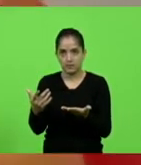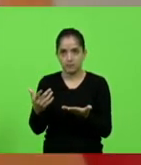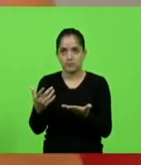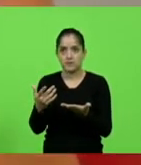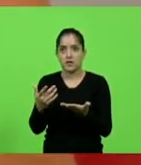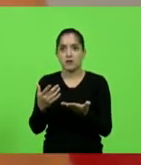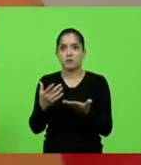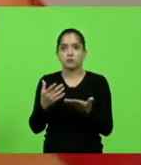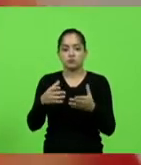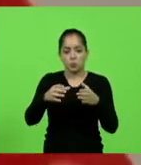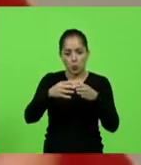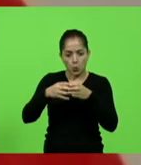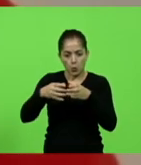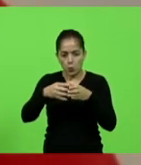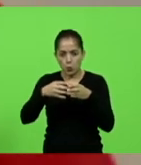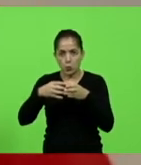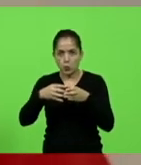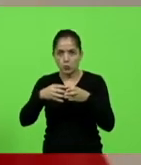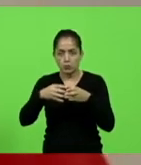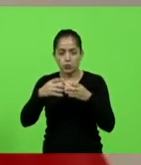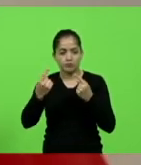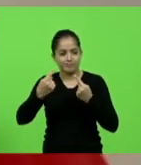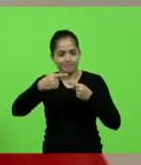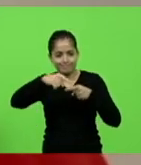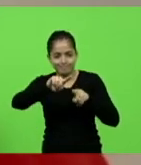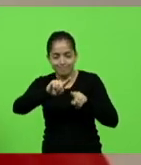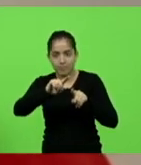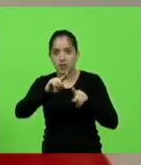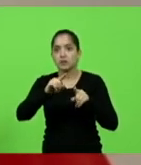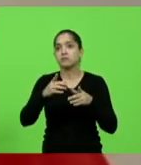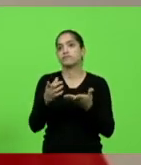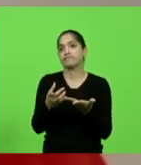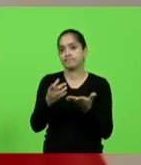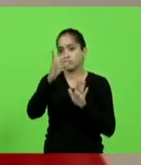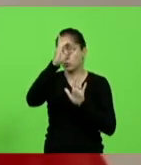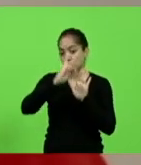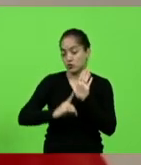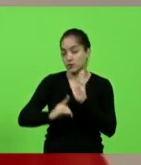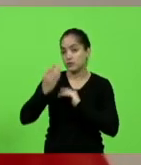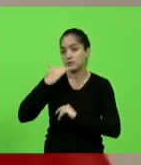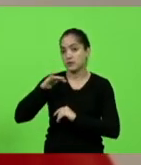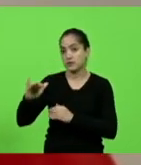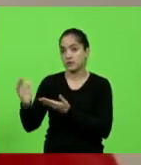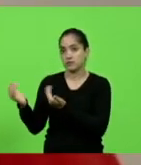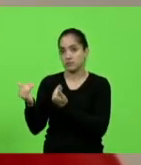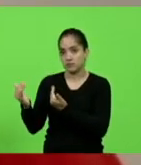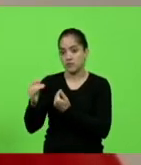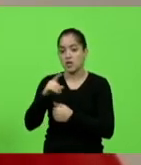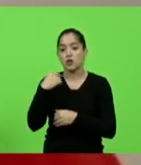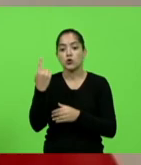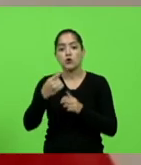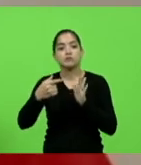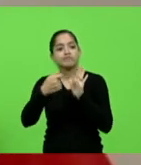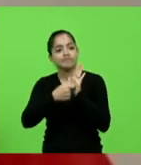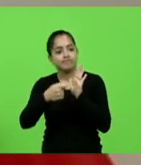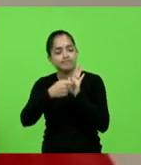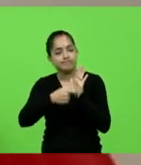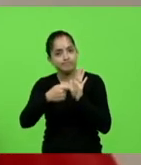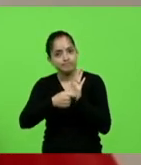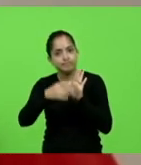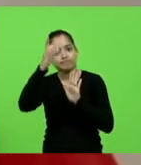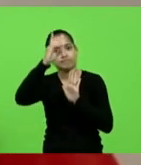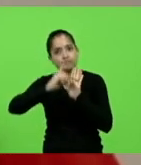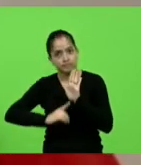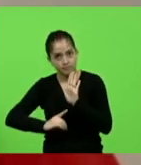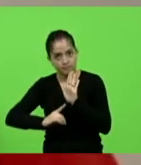elitista, de que ataca os direitos da criança e do adolescente. Nós lutamos pelos direitos corporativos da nossa categoria, lutamos